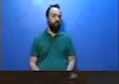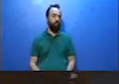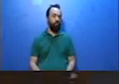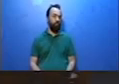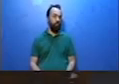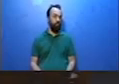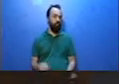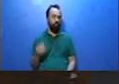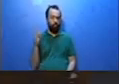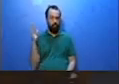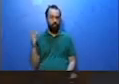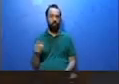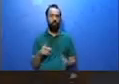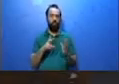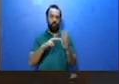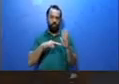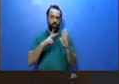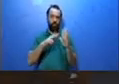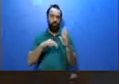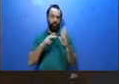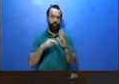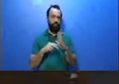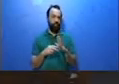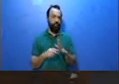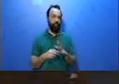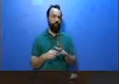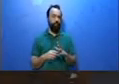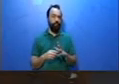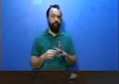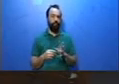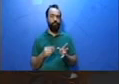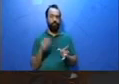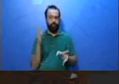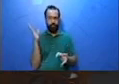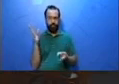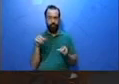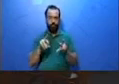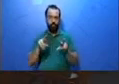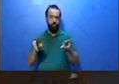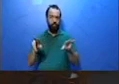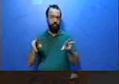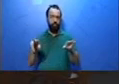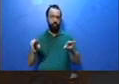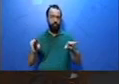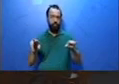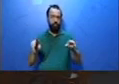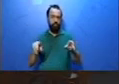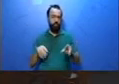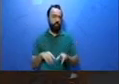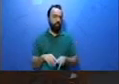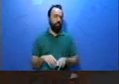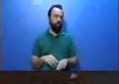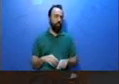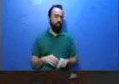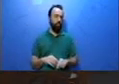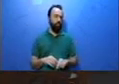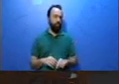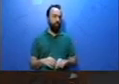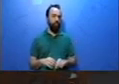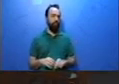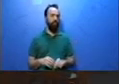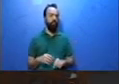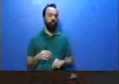Adão, uma lâmpada masculina, está irritado, insistindo que não é uma lâmpada, mas uma